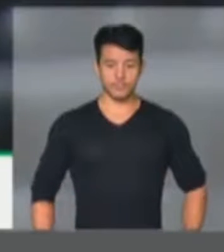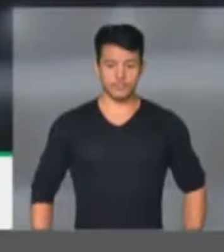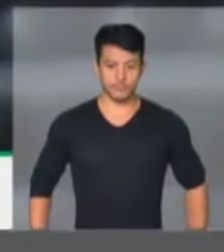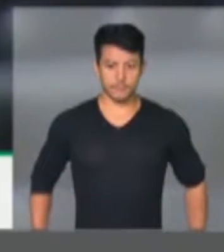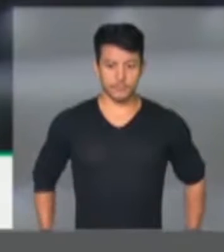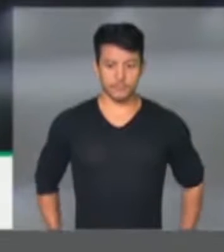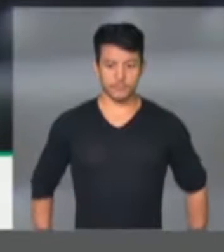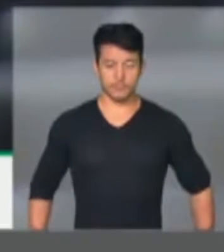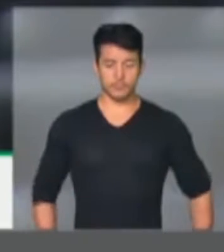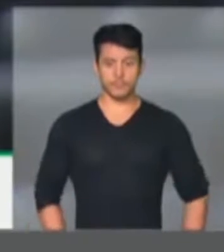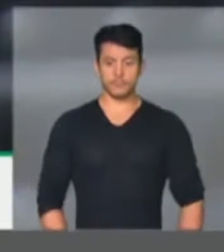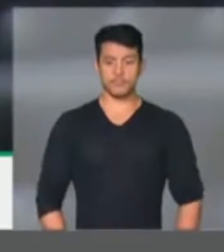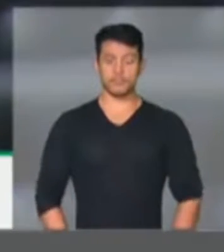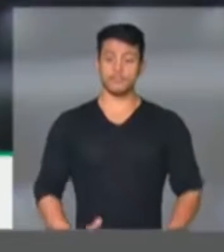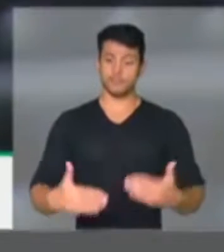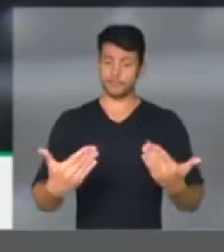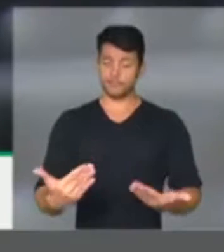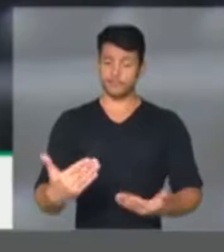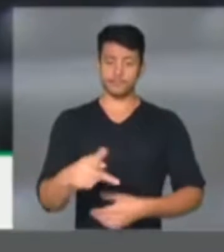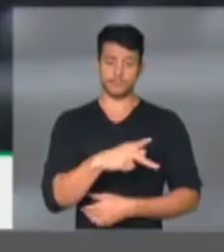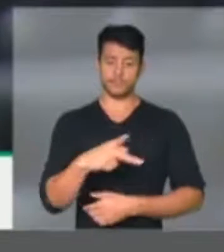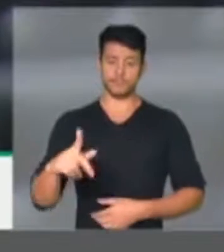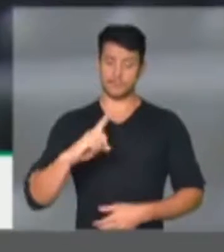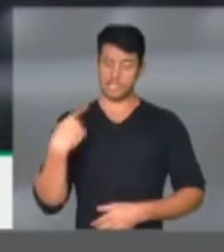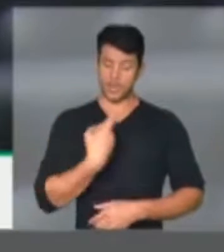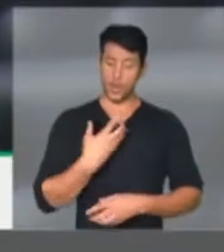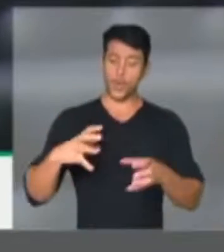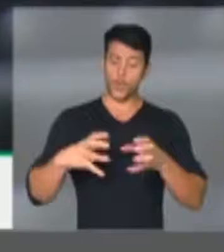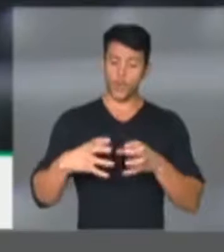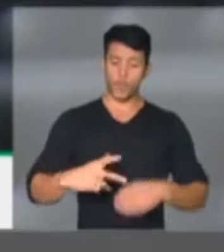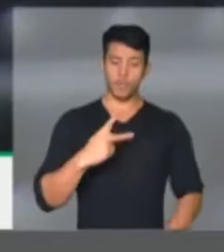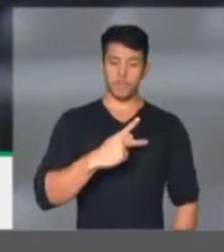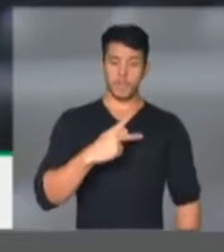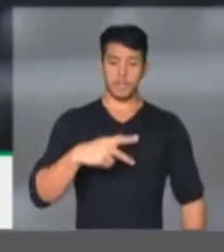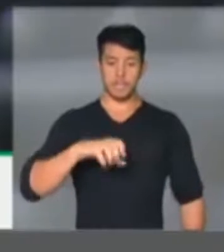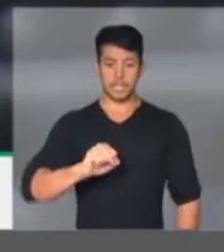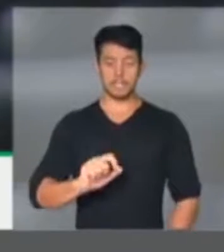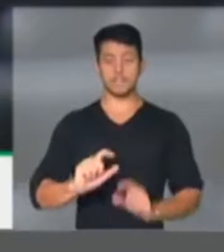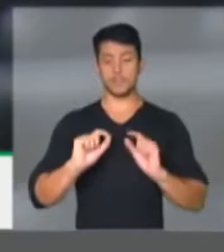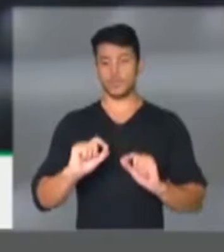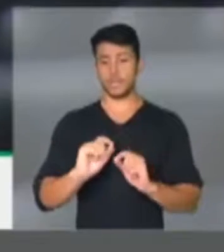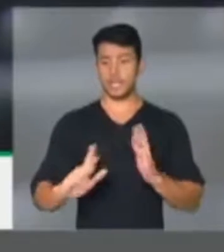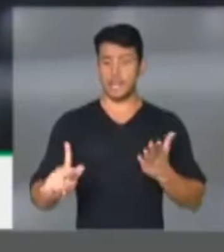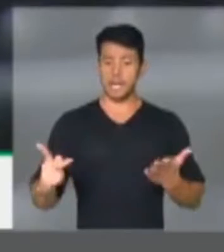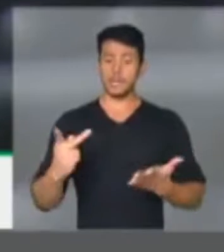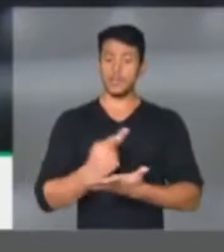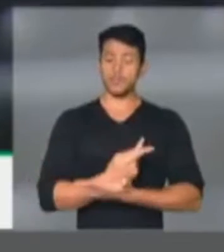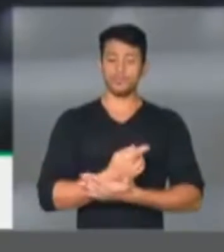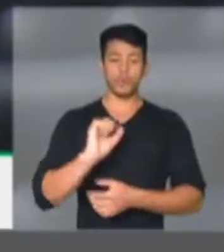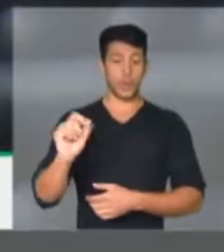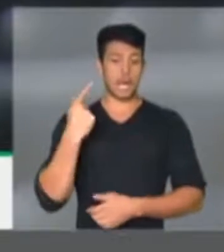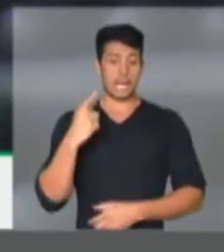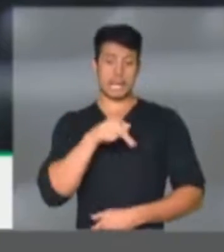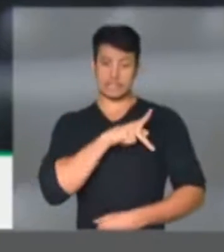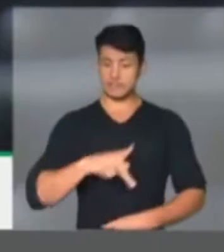Nós queremos aqui lamentar, PPS, toda a nossa bancada, lamentar a morte do nosso ex-presidente do